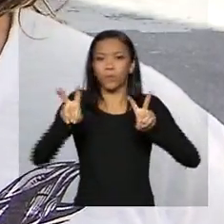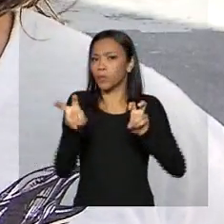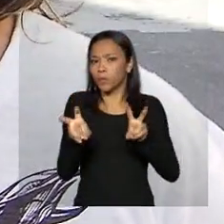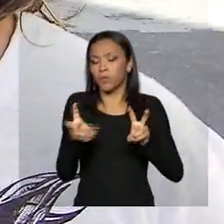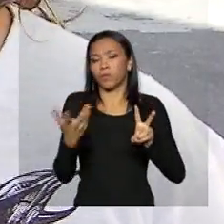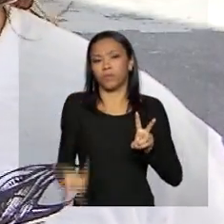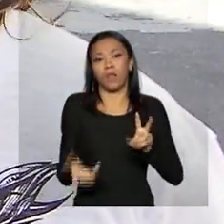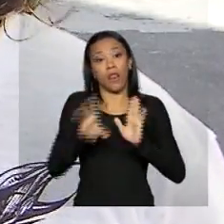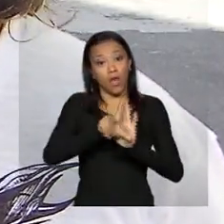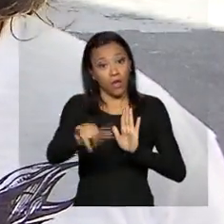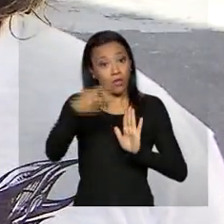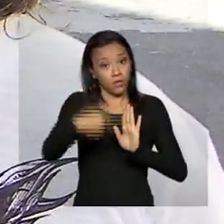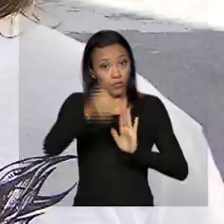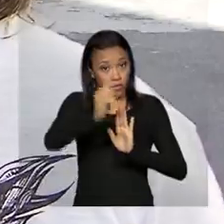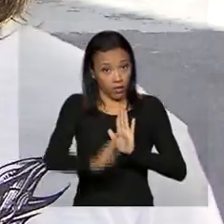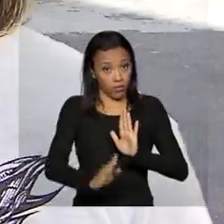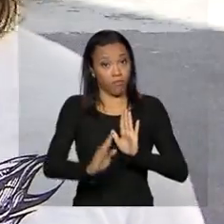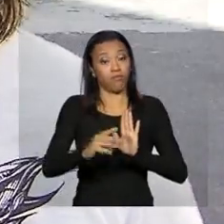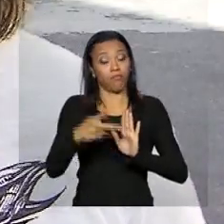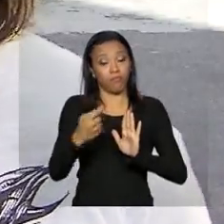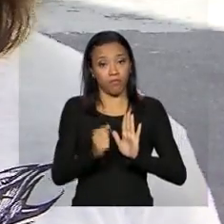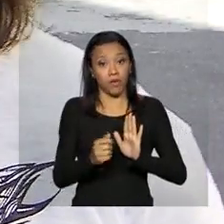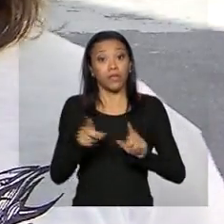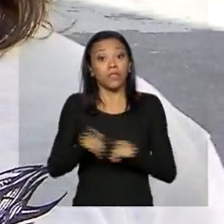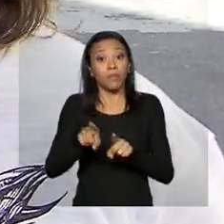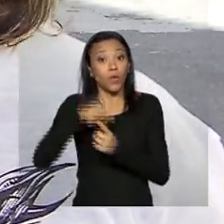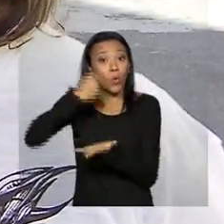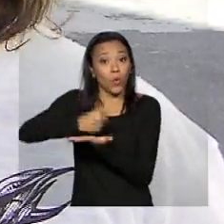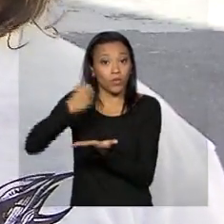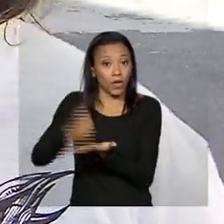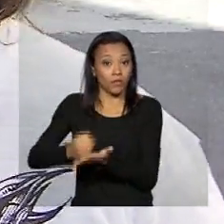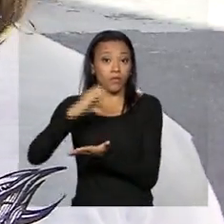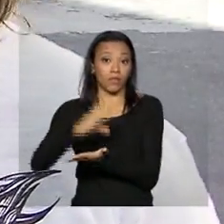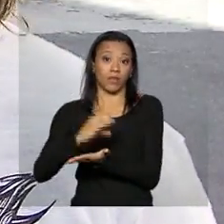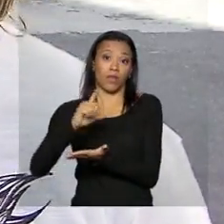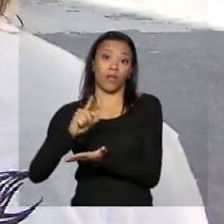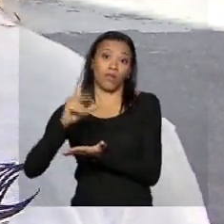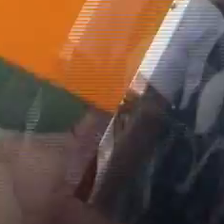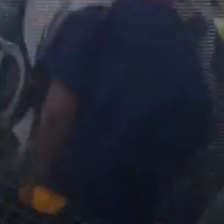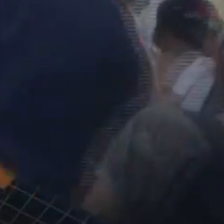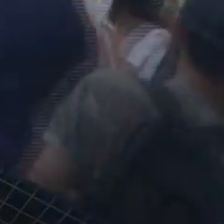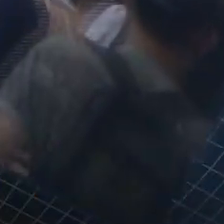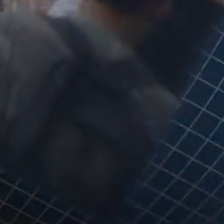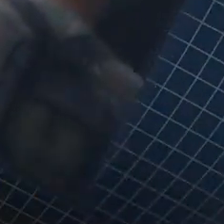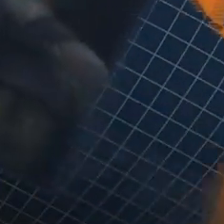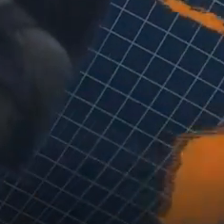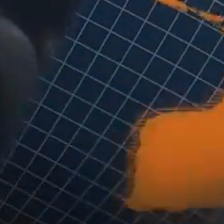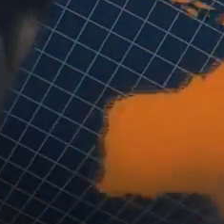das nossas leis trabalhistas, né, do contrato que é CLT, que é o contrato que a gente apoia.